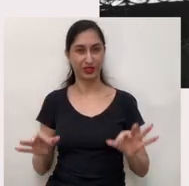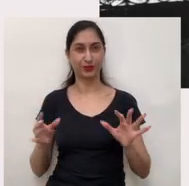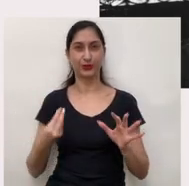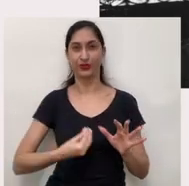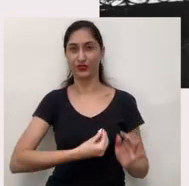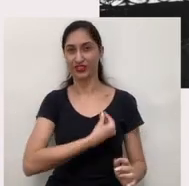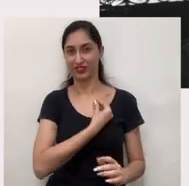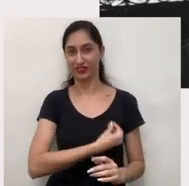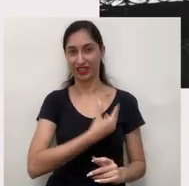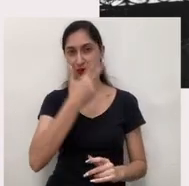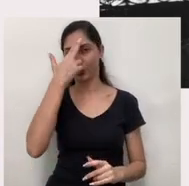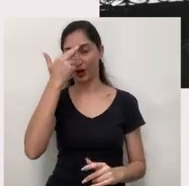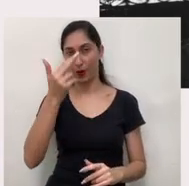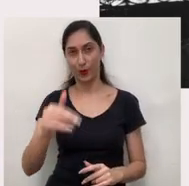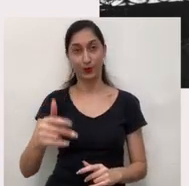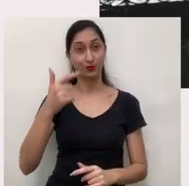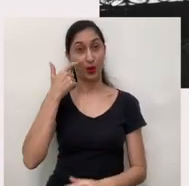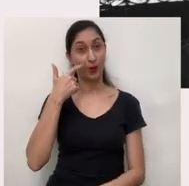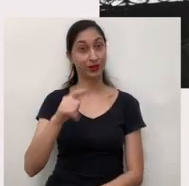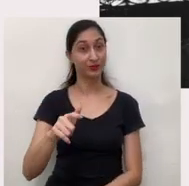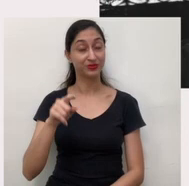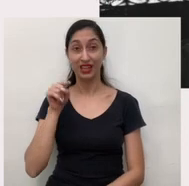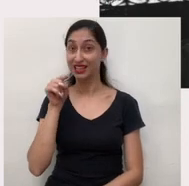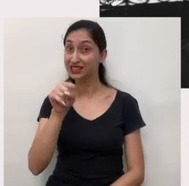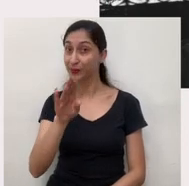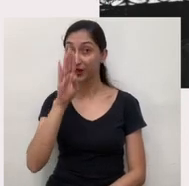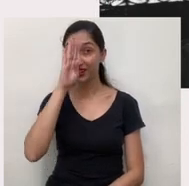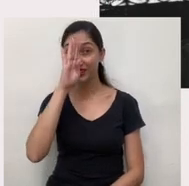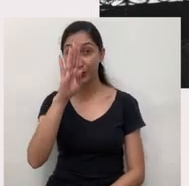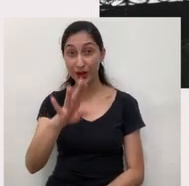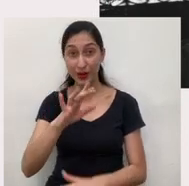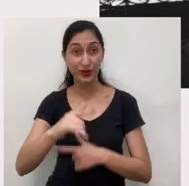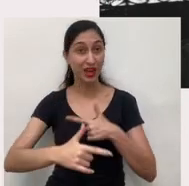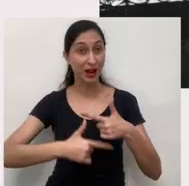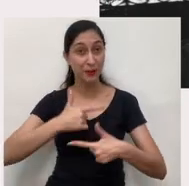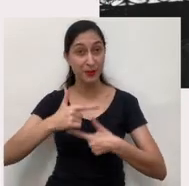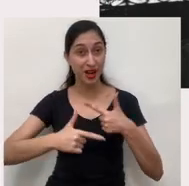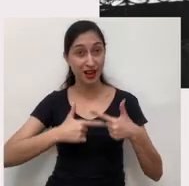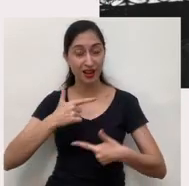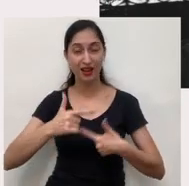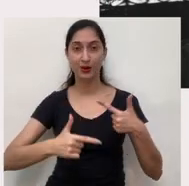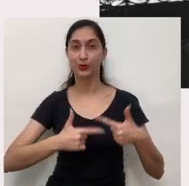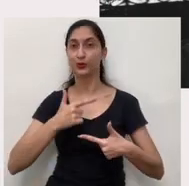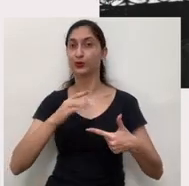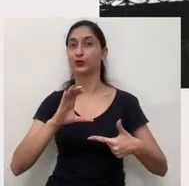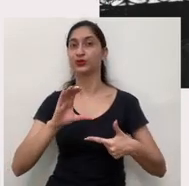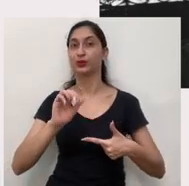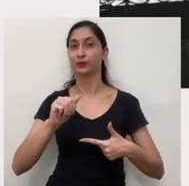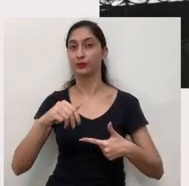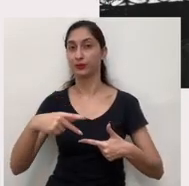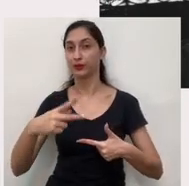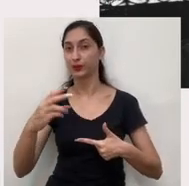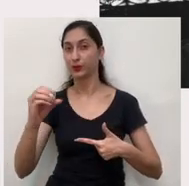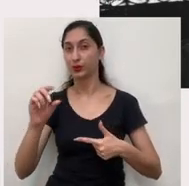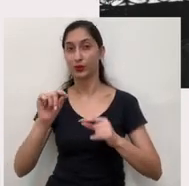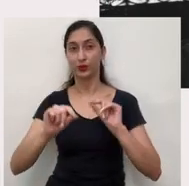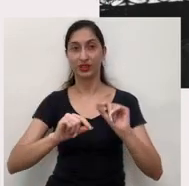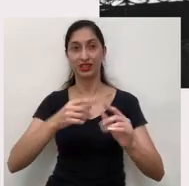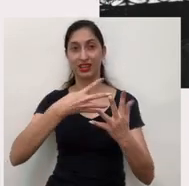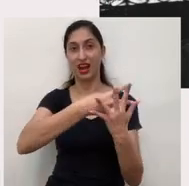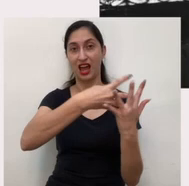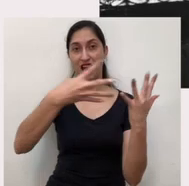Que, enfim, essa é a matéria-prima, né, do trabalho de campo, né? Grades entortadas, grades